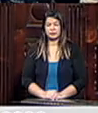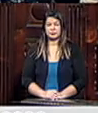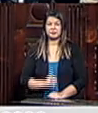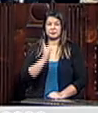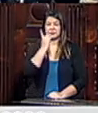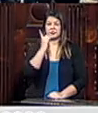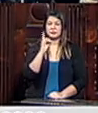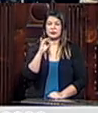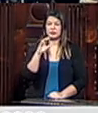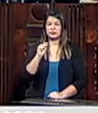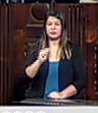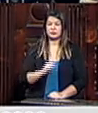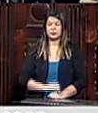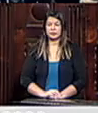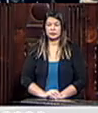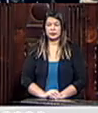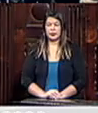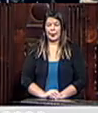Deputado Dica.